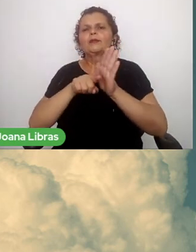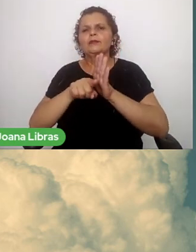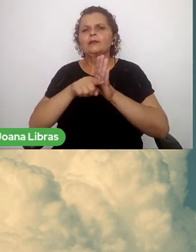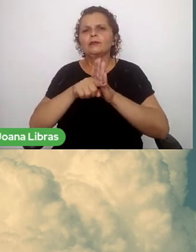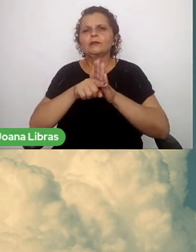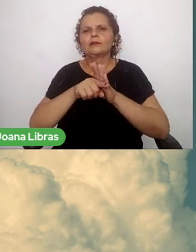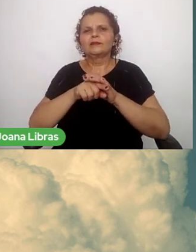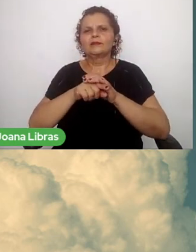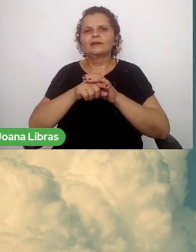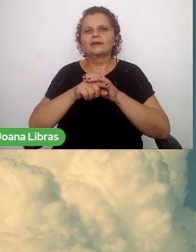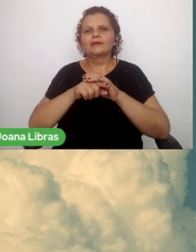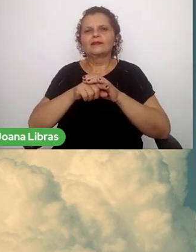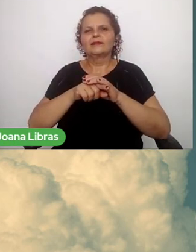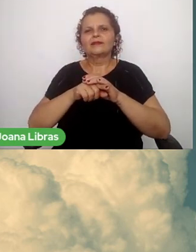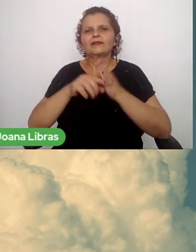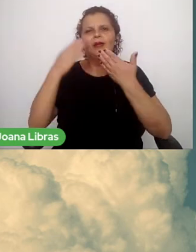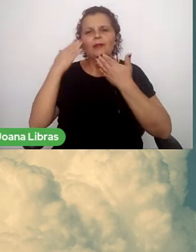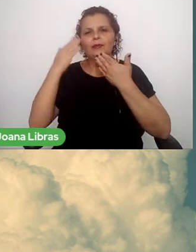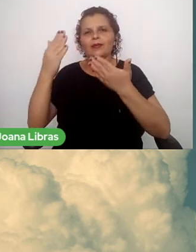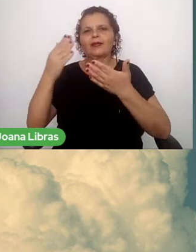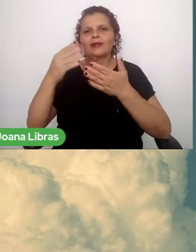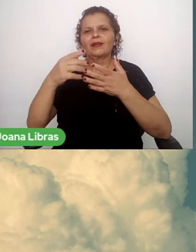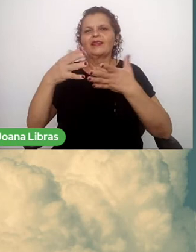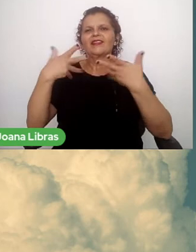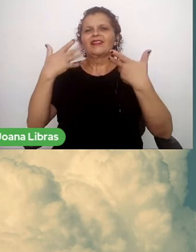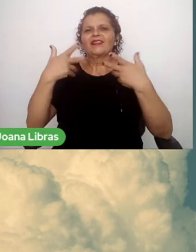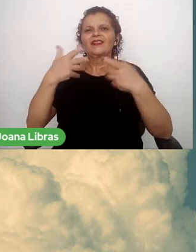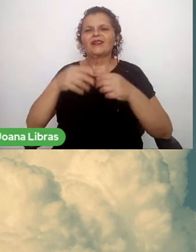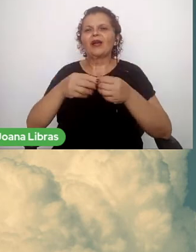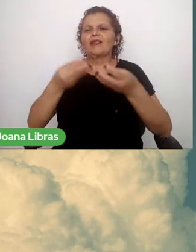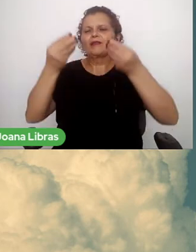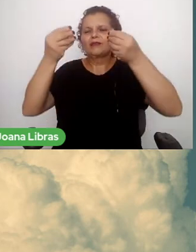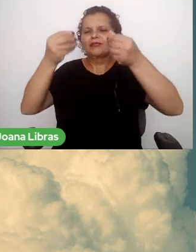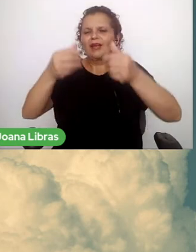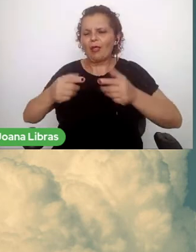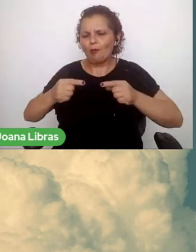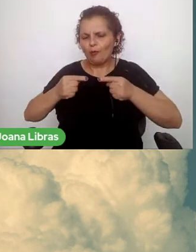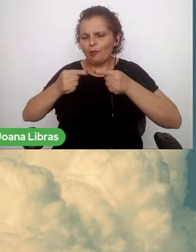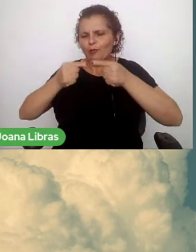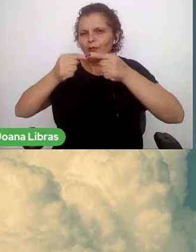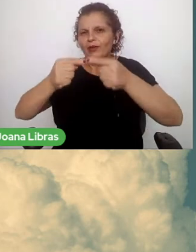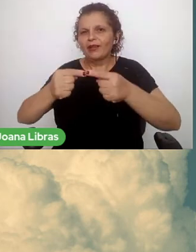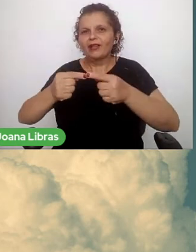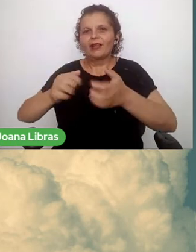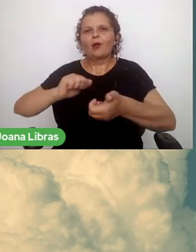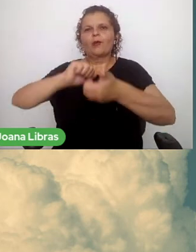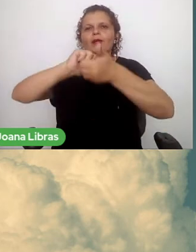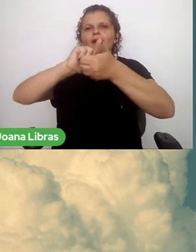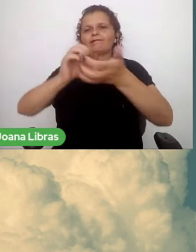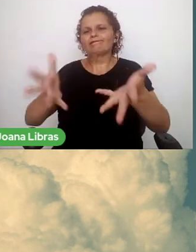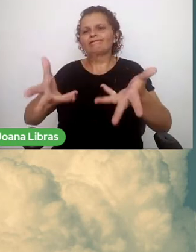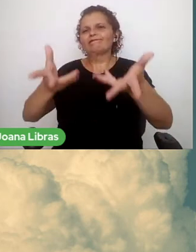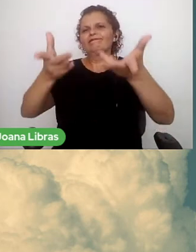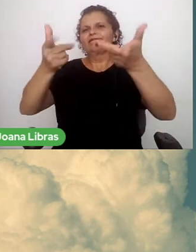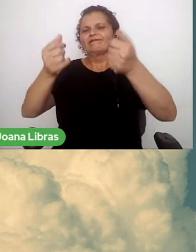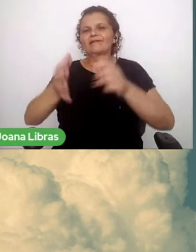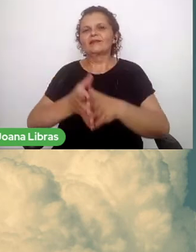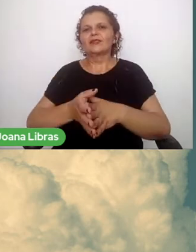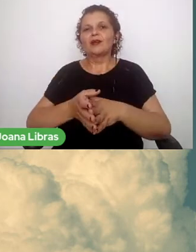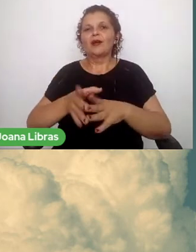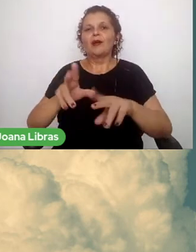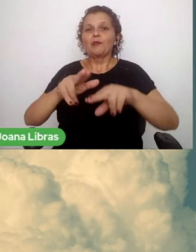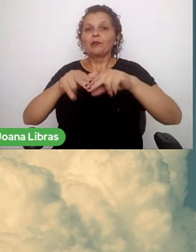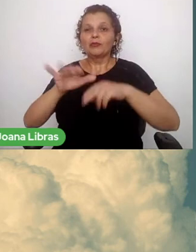Valeu, muito obrigada, Marilena. Ela disse que é refrescante ver um conteúdo tão coerente e focado em qualidade. Muito obrigada. Eu acho que é por isso que eu amo tanto